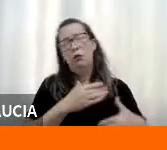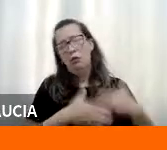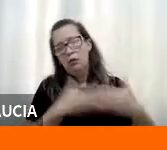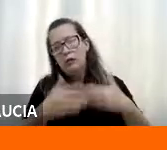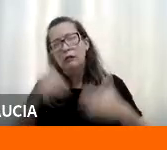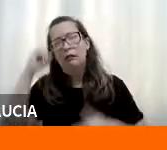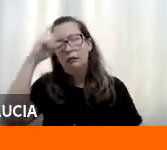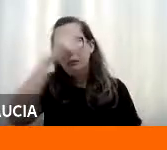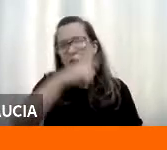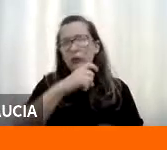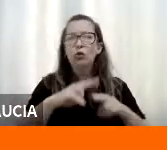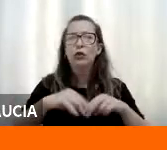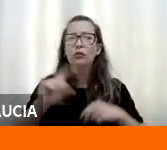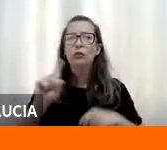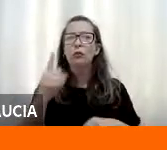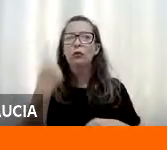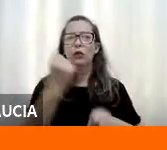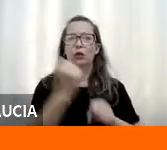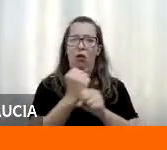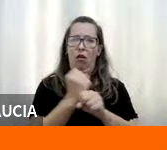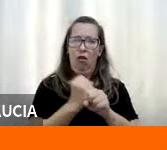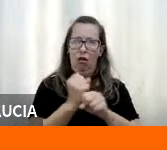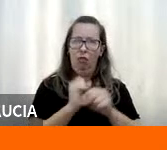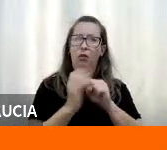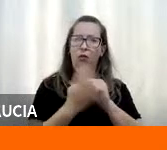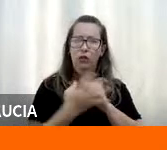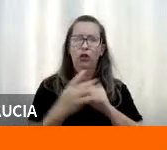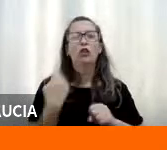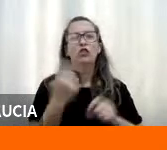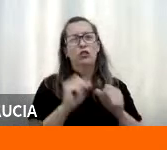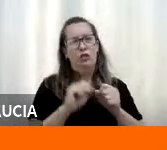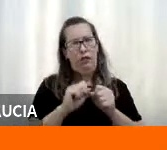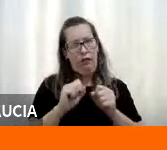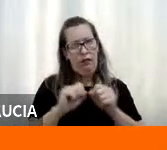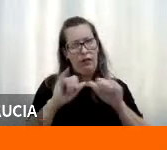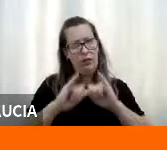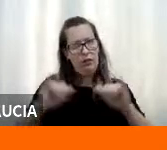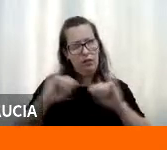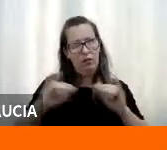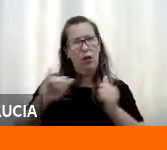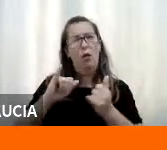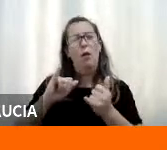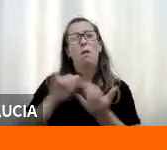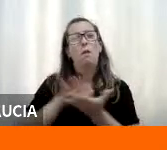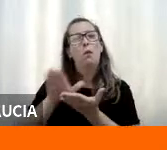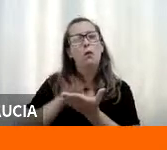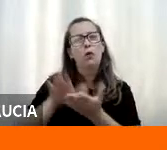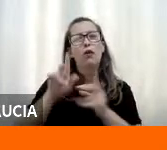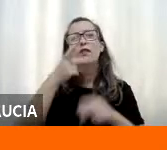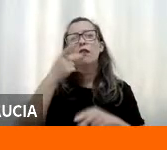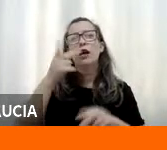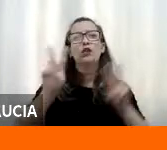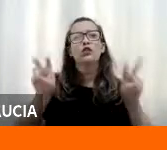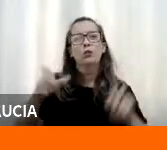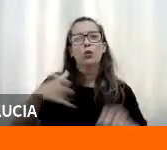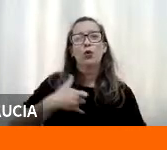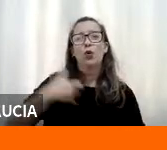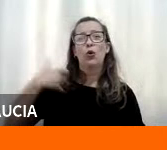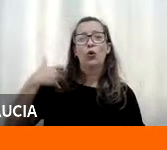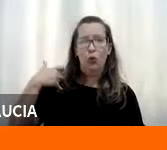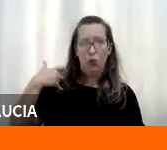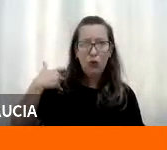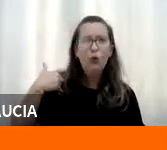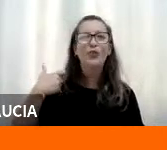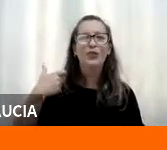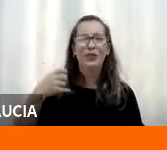primeiro ano da pandemia, produzimos uma matéria que fala do orgulho em relação ao SUS,